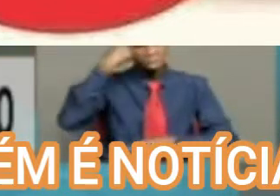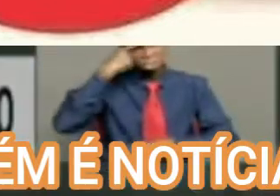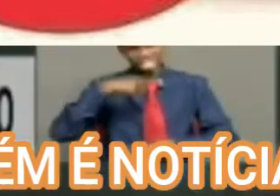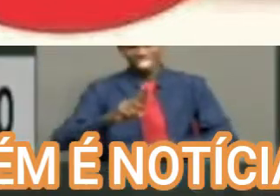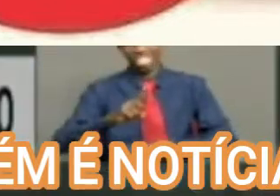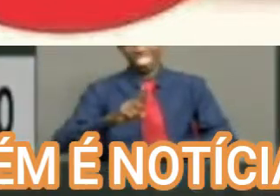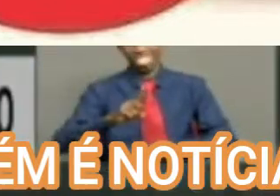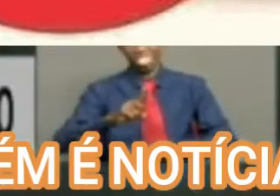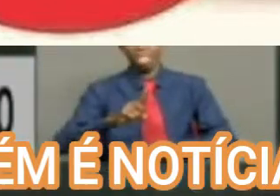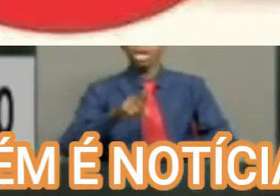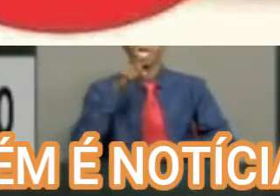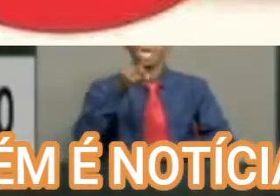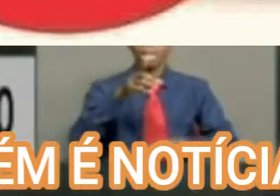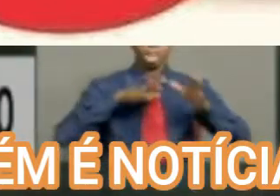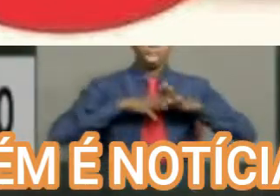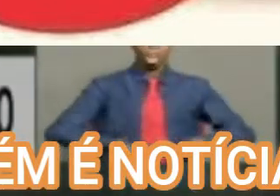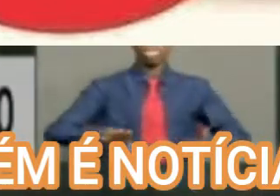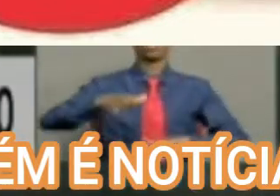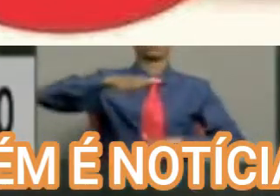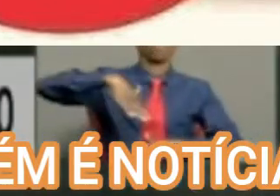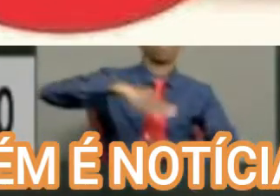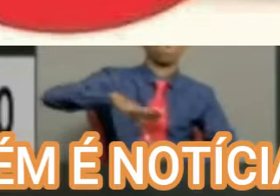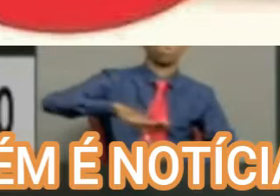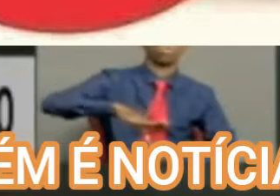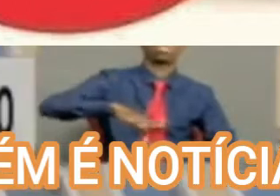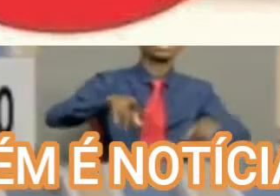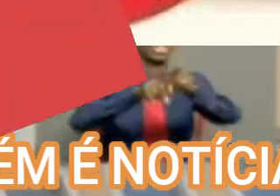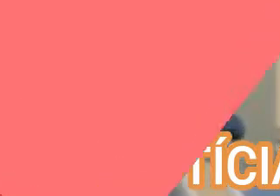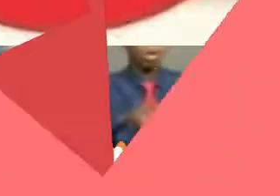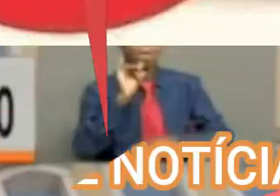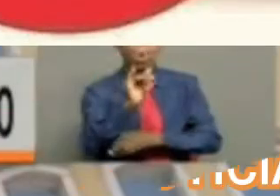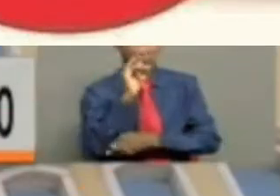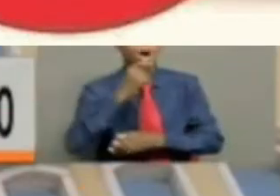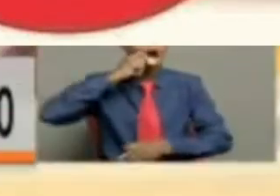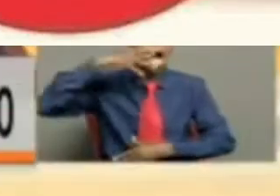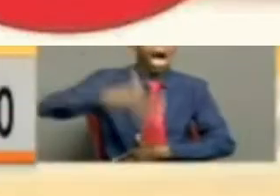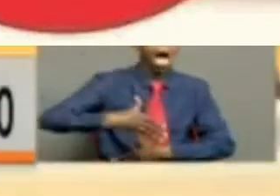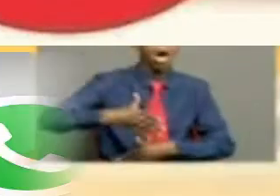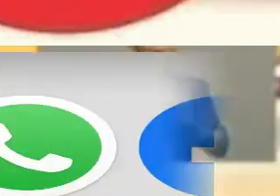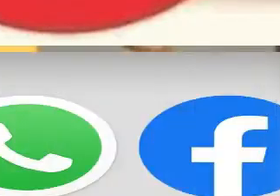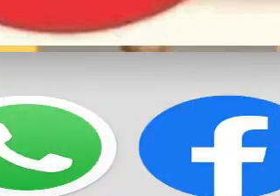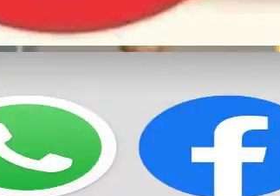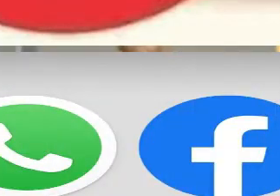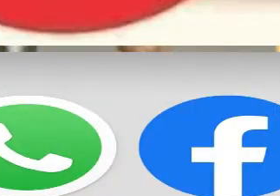Angola? Onde terá nascido São Vicente? E como conseguiu tão rico património?